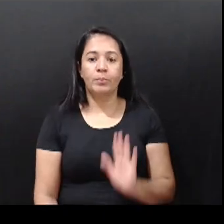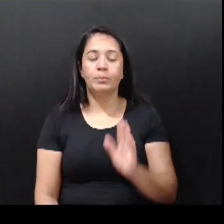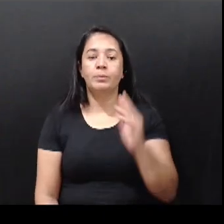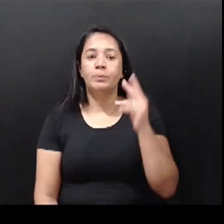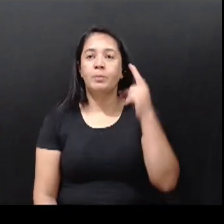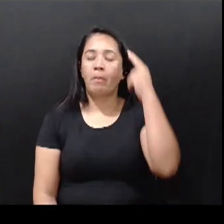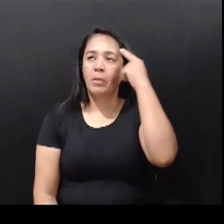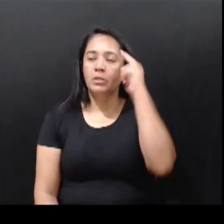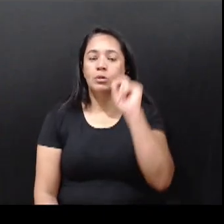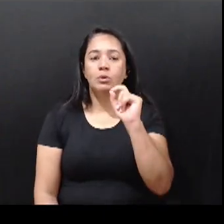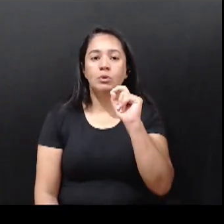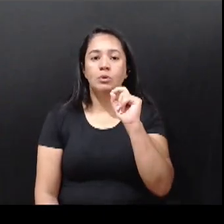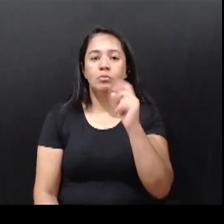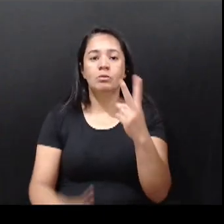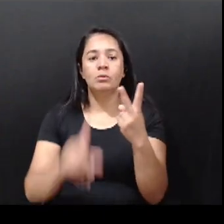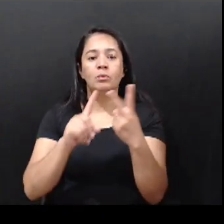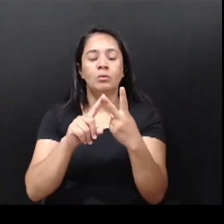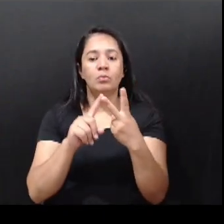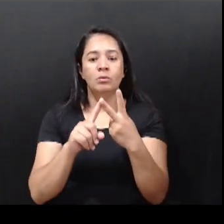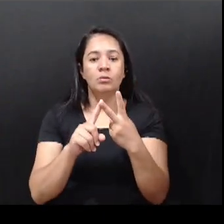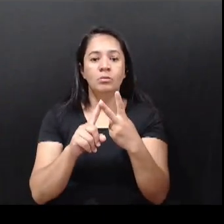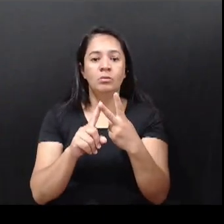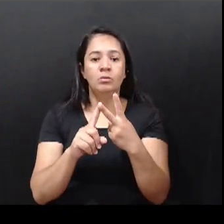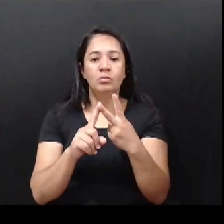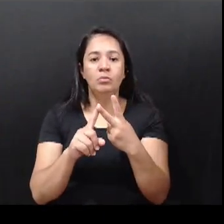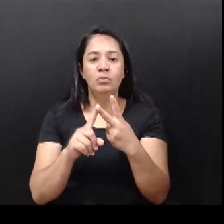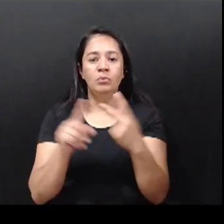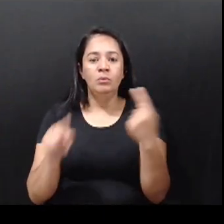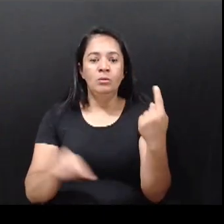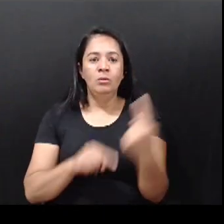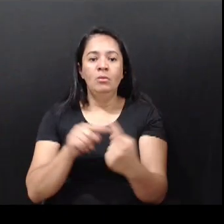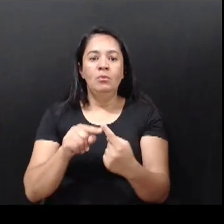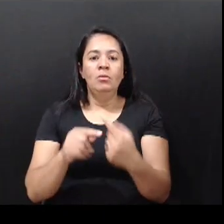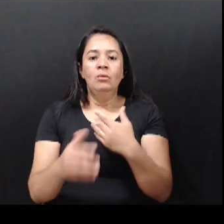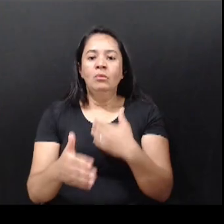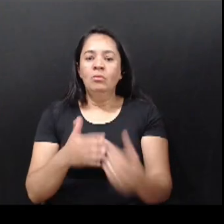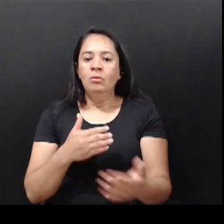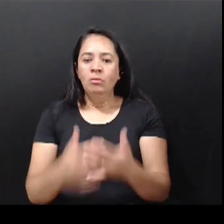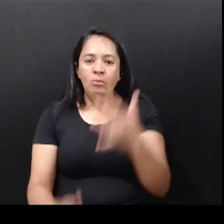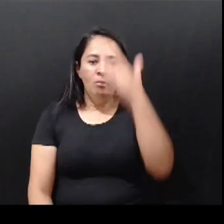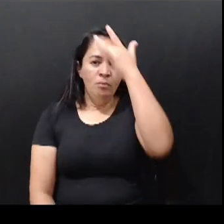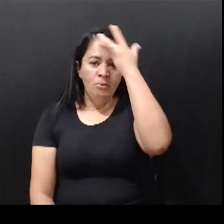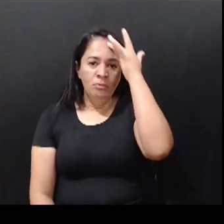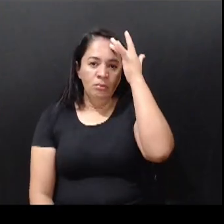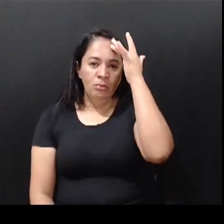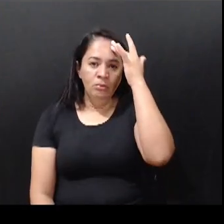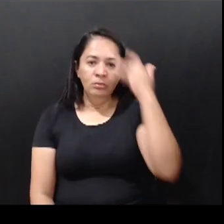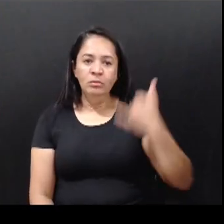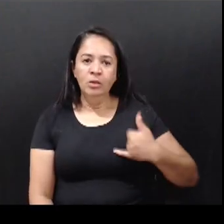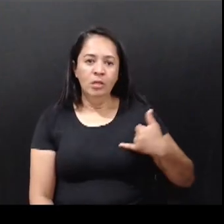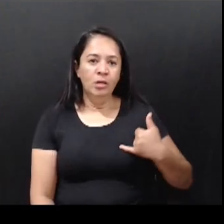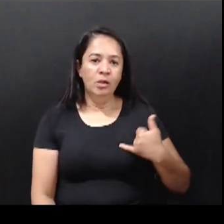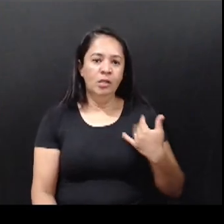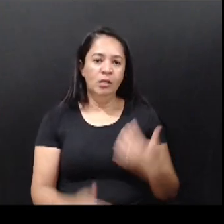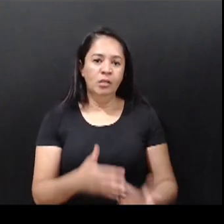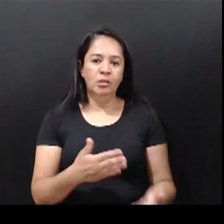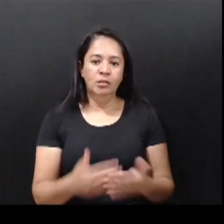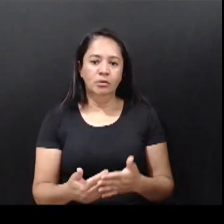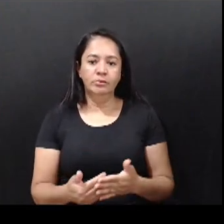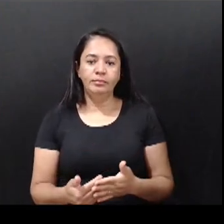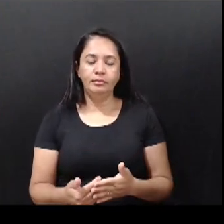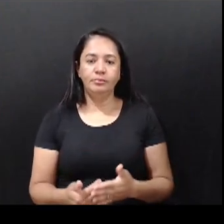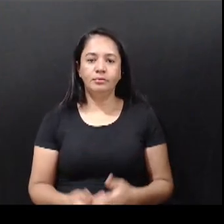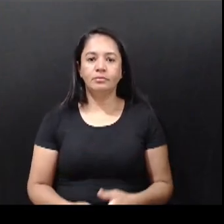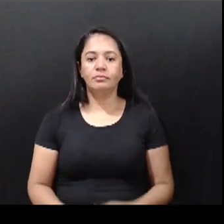de ser totalmente intuitivo para qualquer pessoa, independente da idade, independente do grau de instrução,